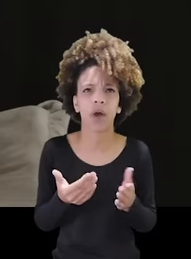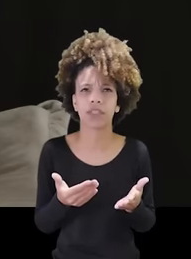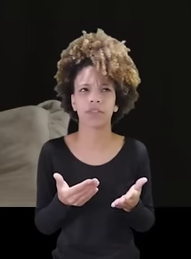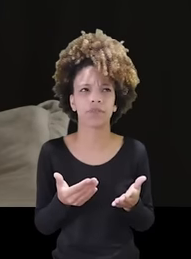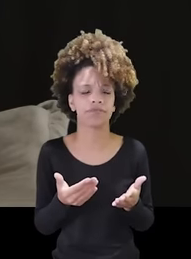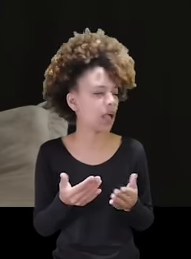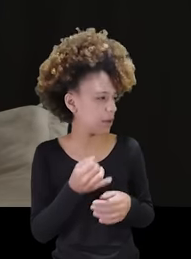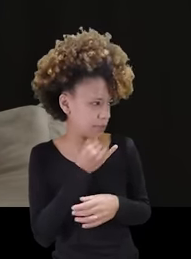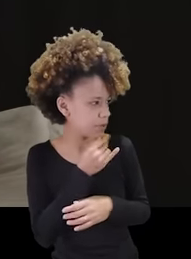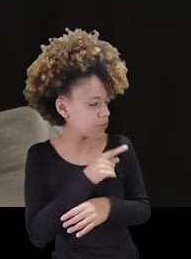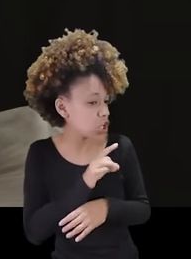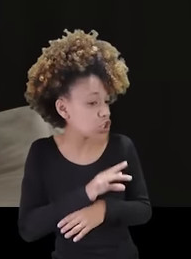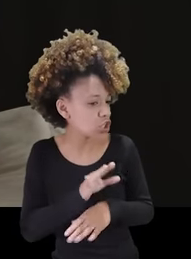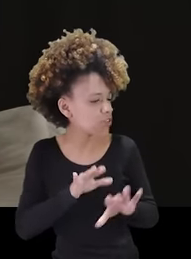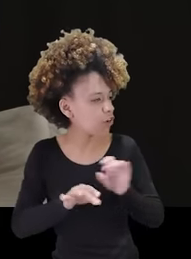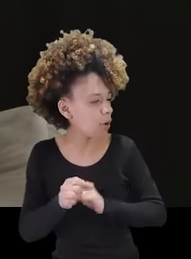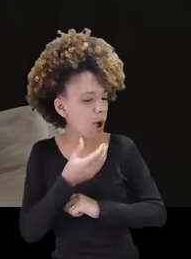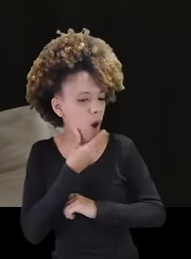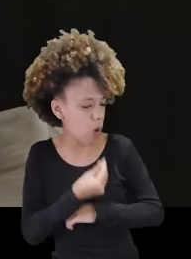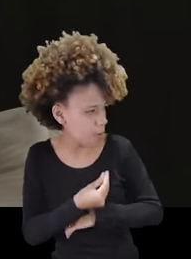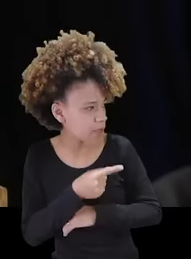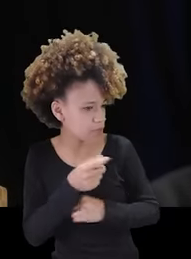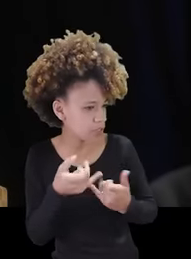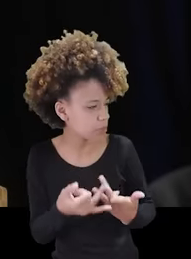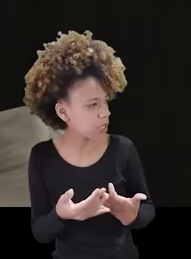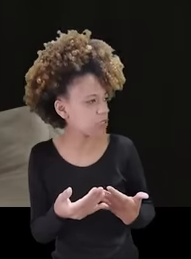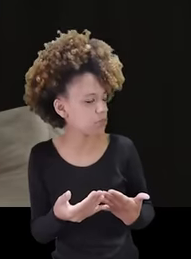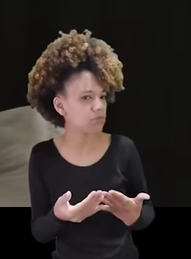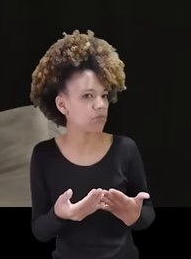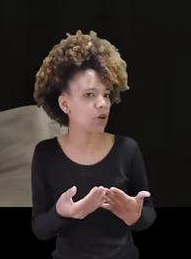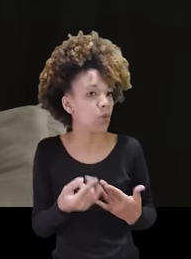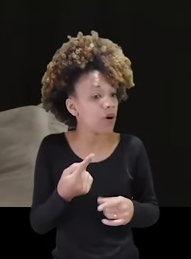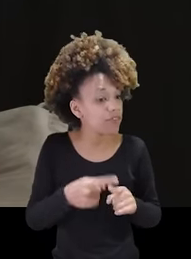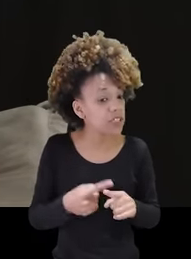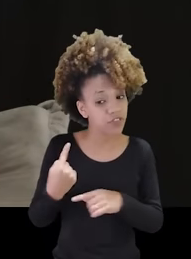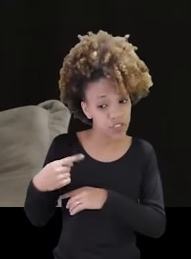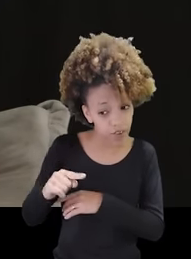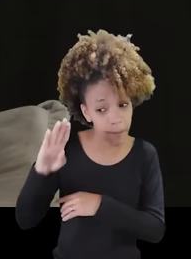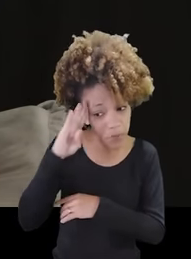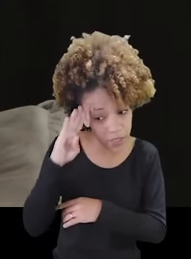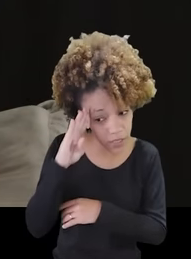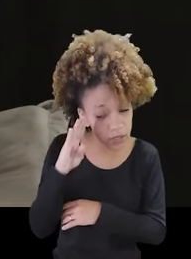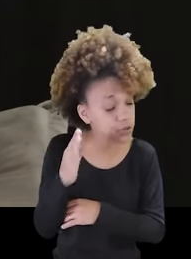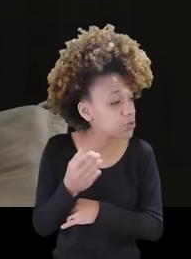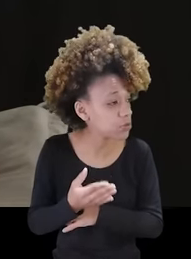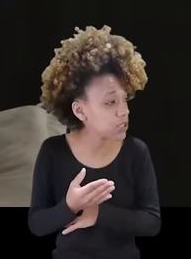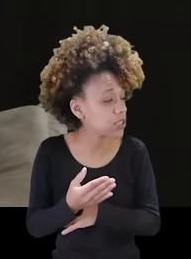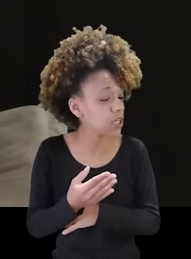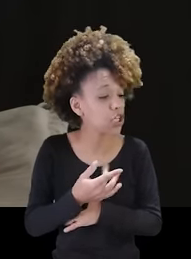quase como uma coisa do tipo assim você só se forma homem é o que você tá me deixando uma vez que você vai pro exército E você